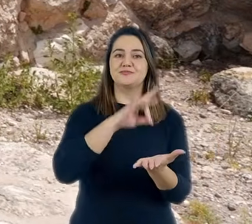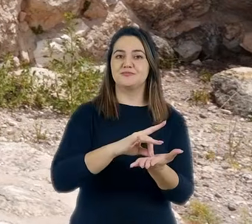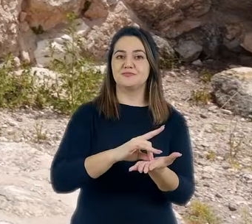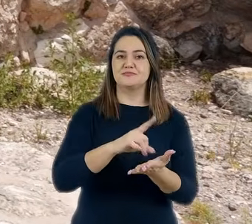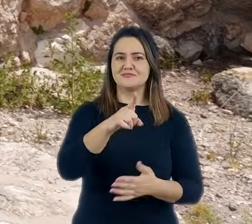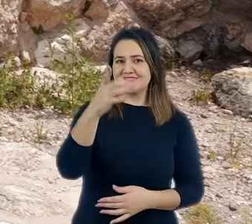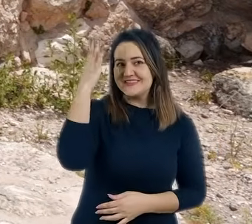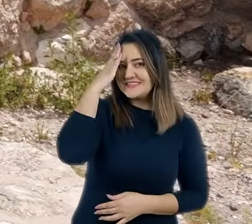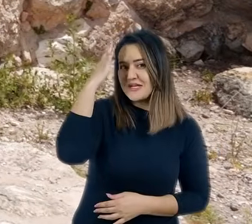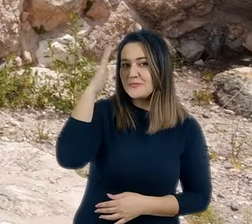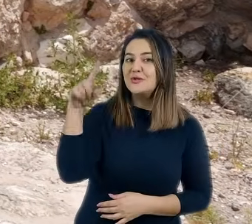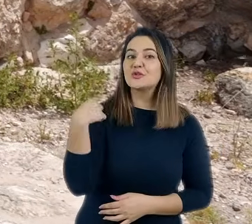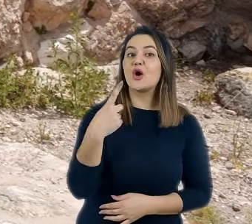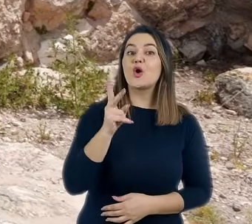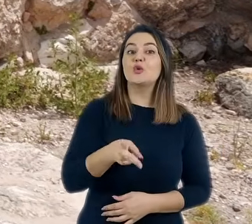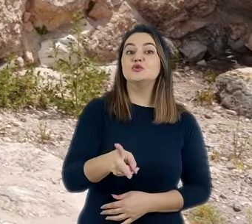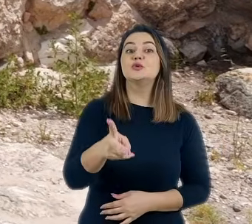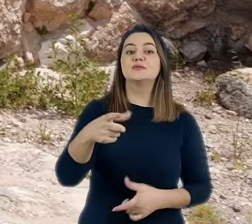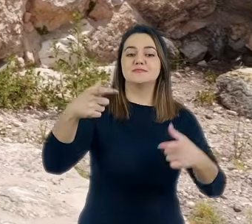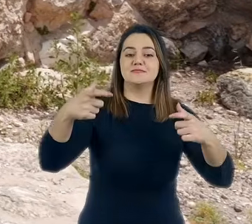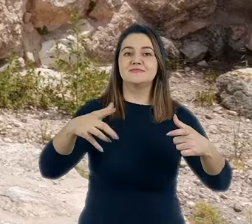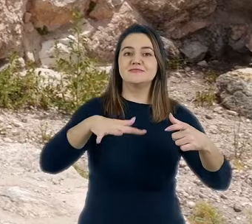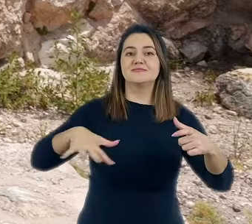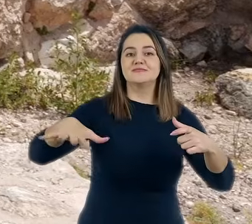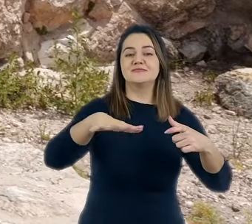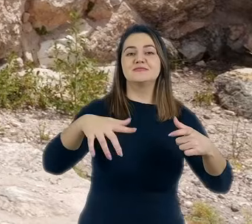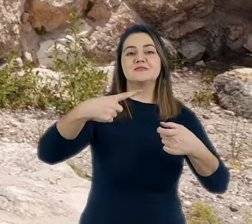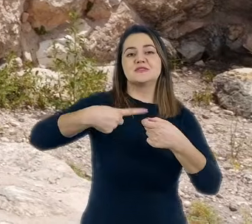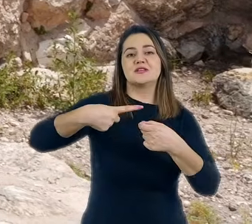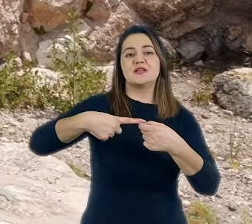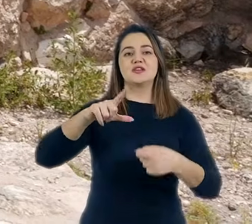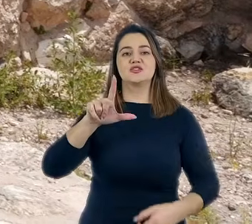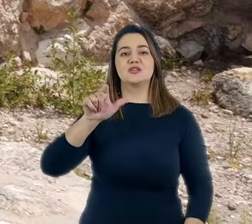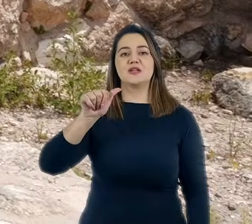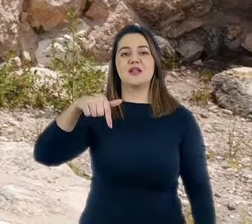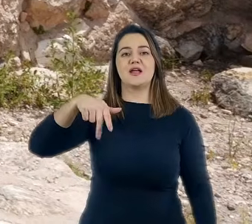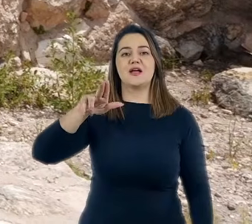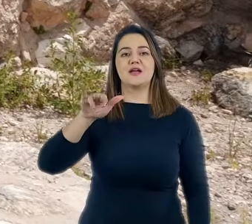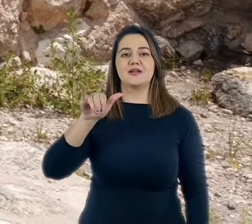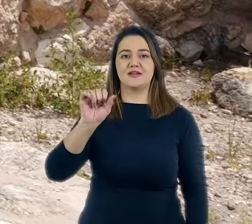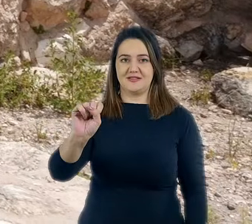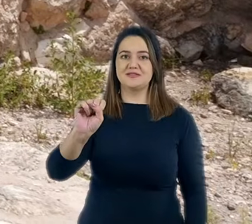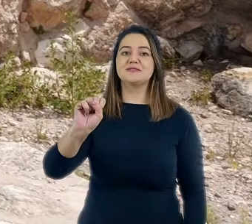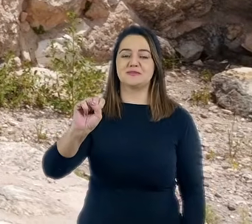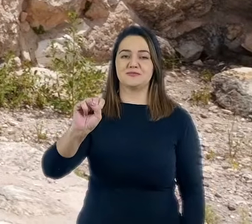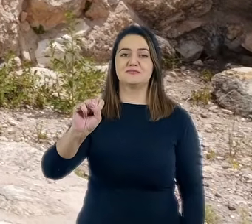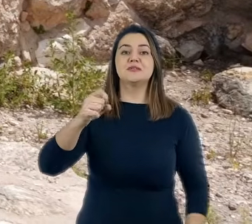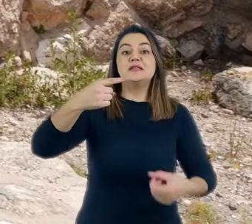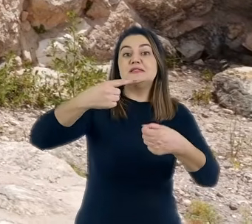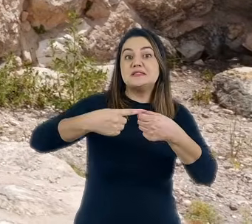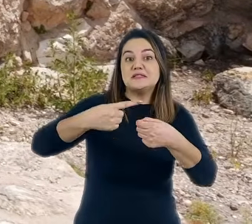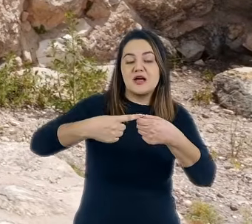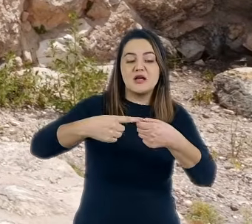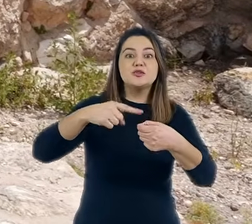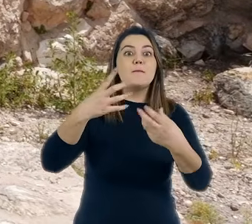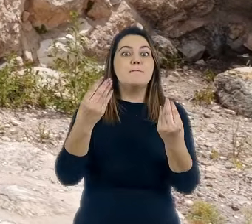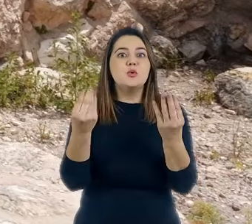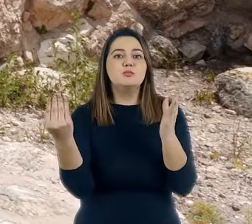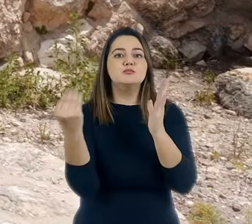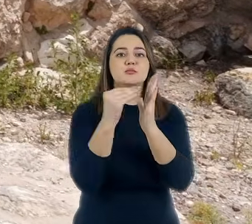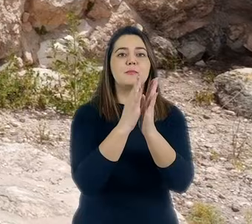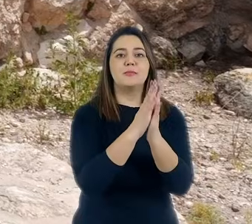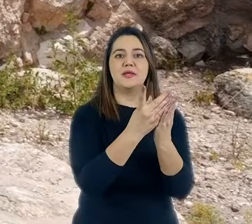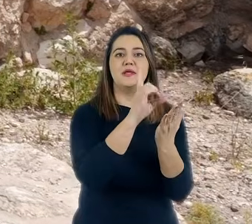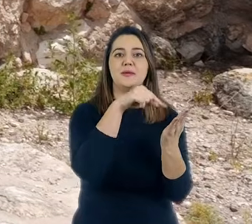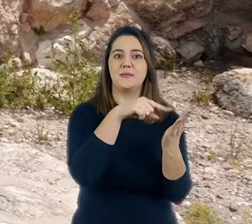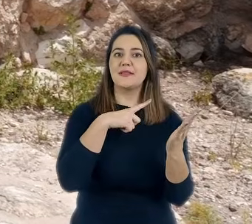estamos continuando aqui no sítio arqueológico de Laquis, ou Tel Lachish, como diz em hebraico, uma cidade muito mencionada no